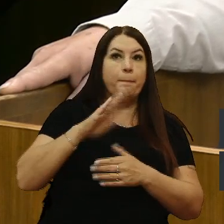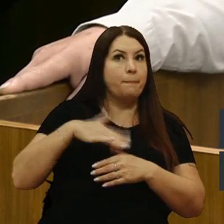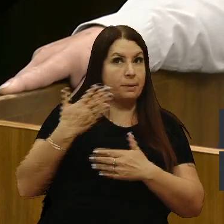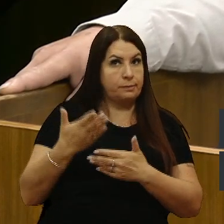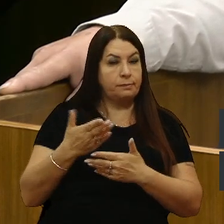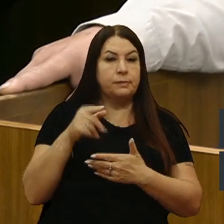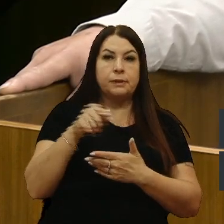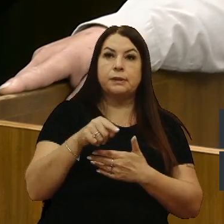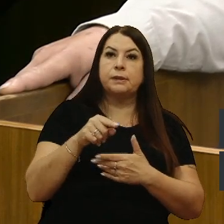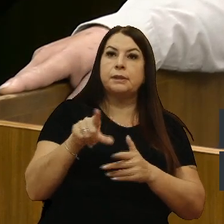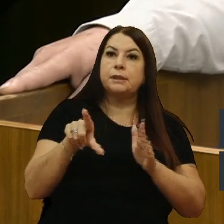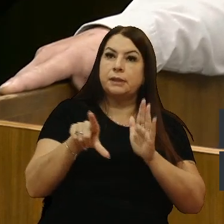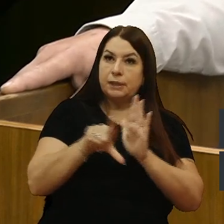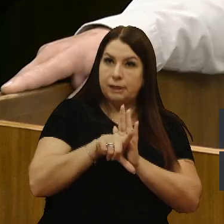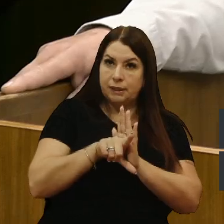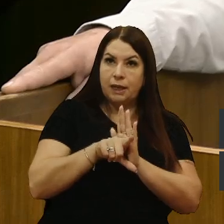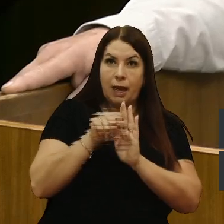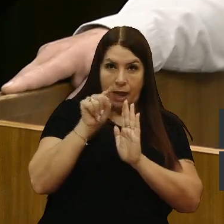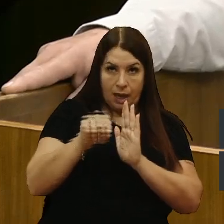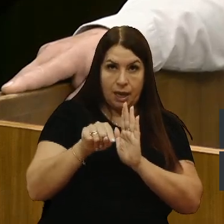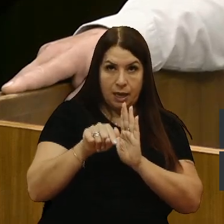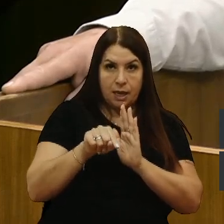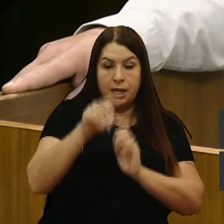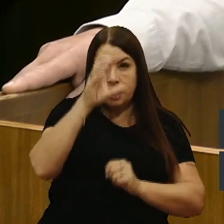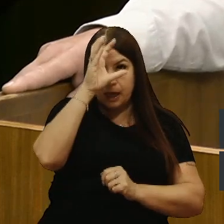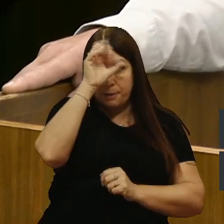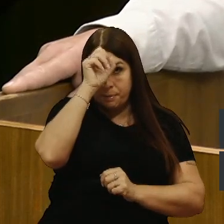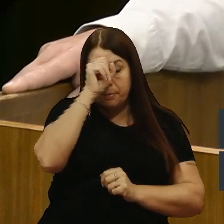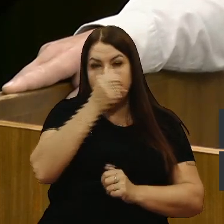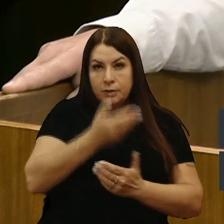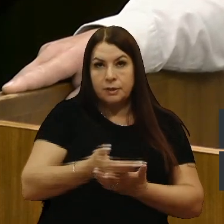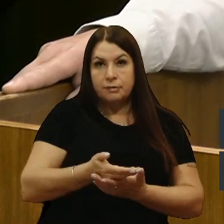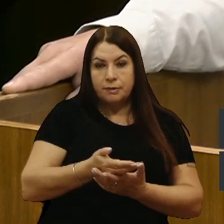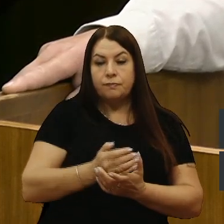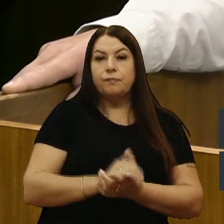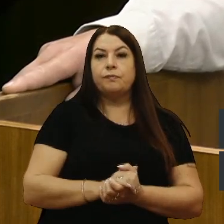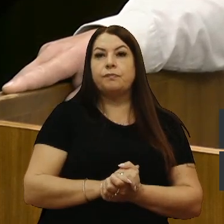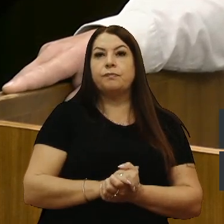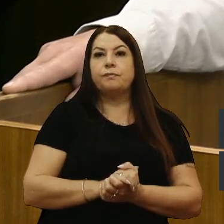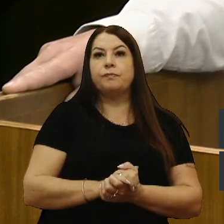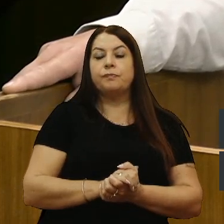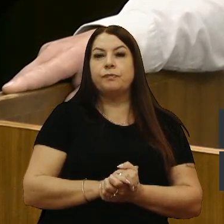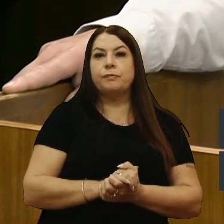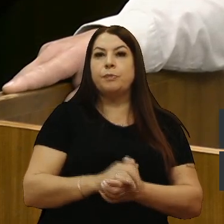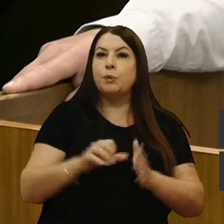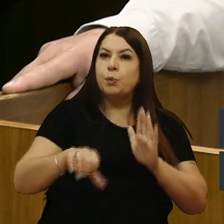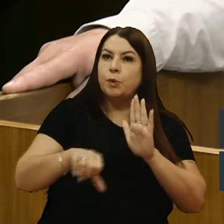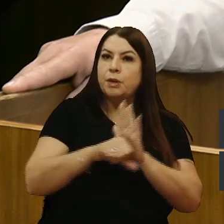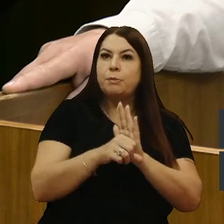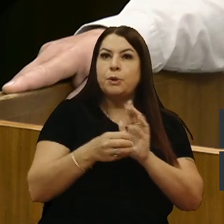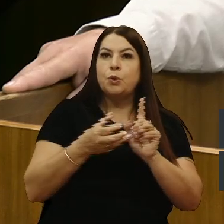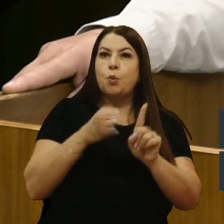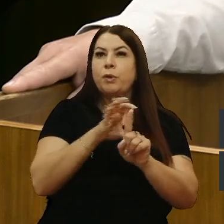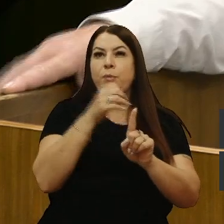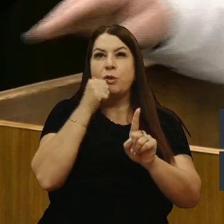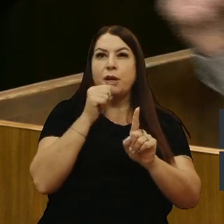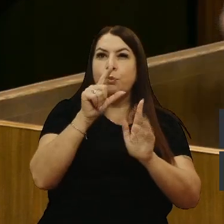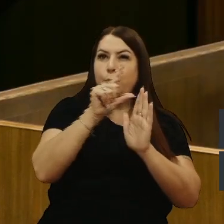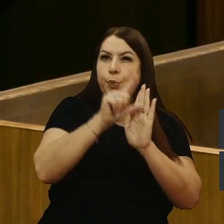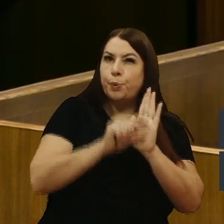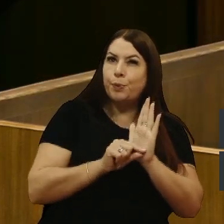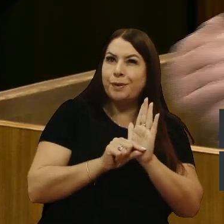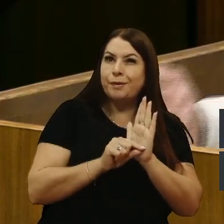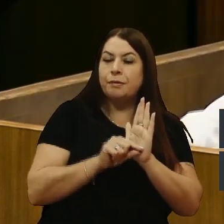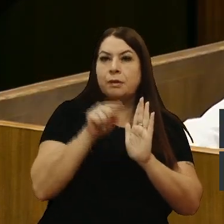Se a lei realmente é para aprendizado, para que o crime contra a mulher diminua,